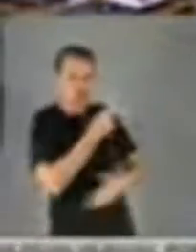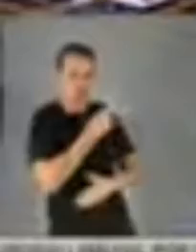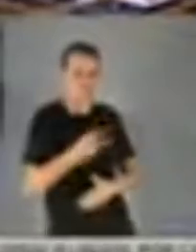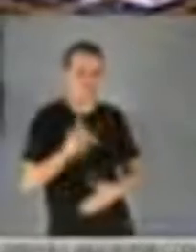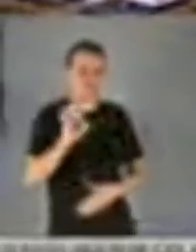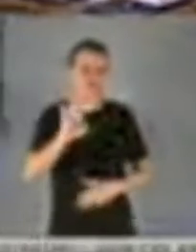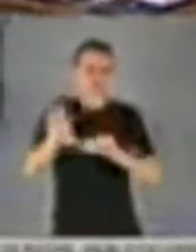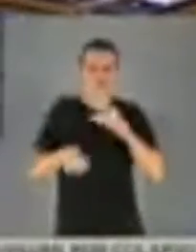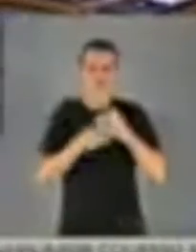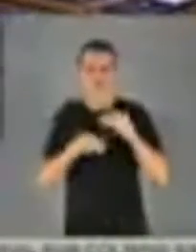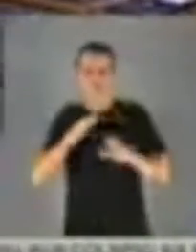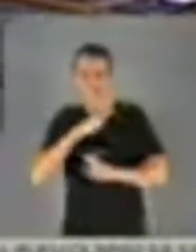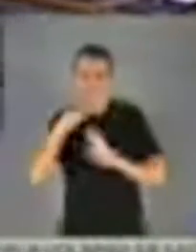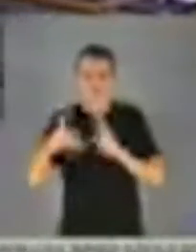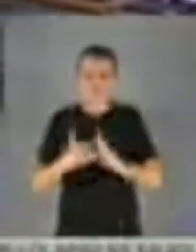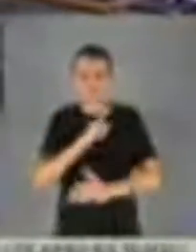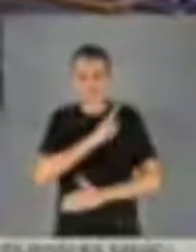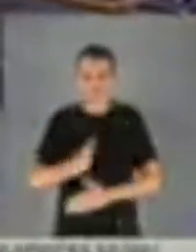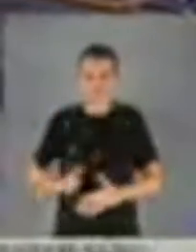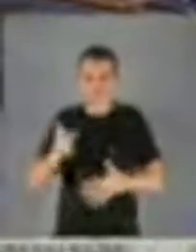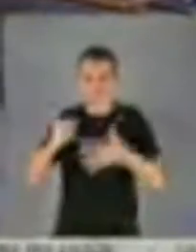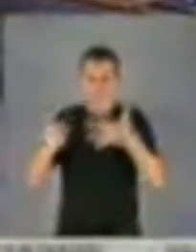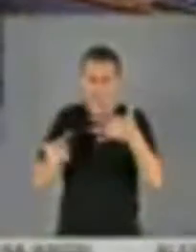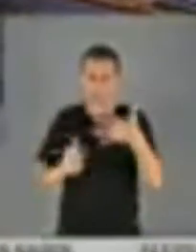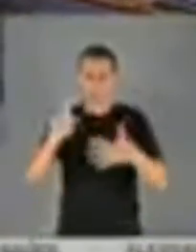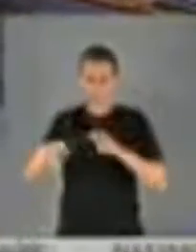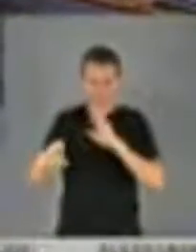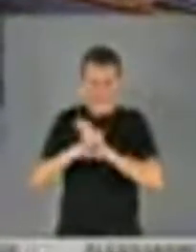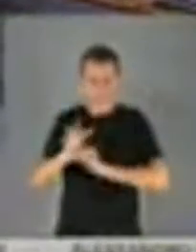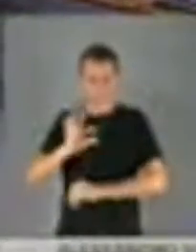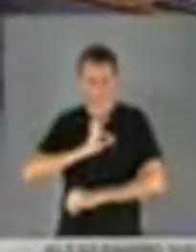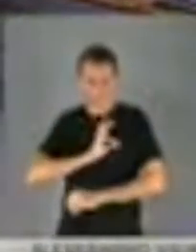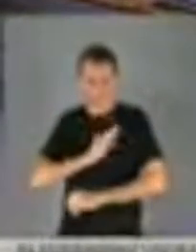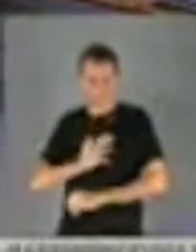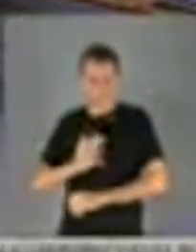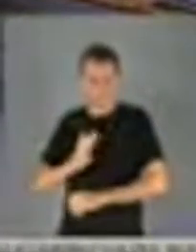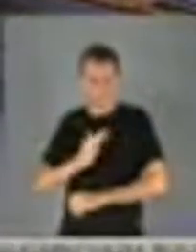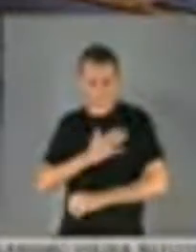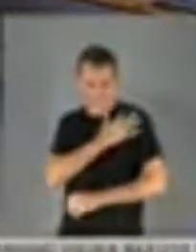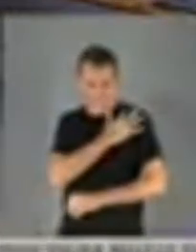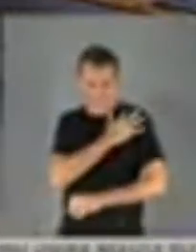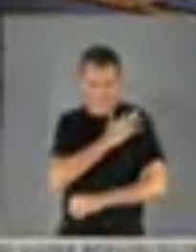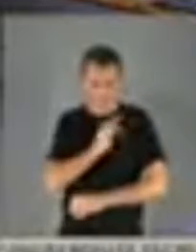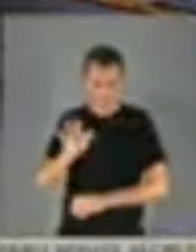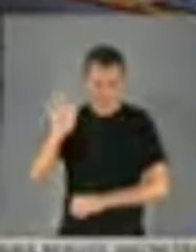mesmo. Todos esses governadores tiveram operação da Polícia Federal, não é isso? Sim.